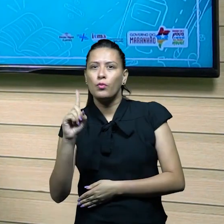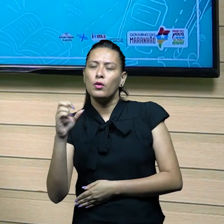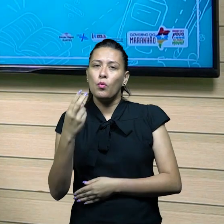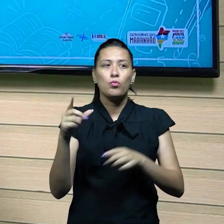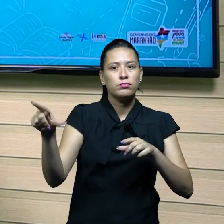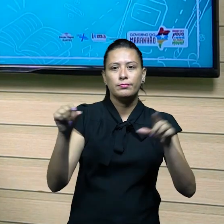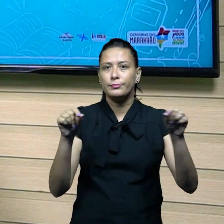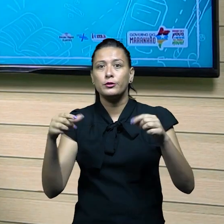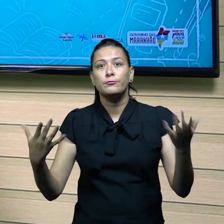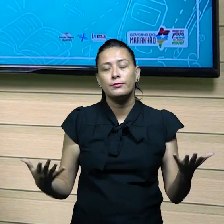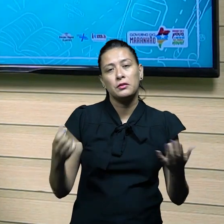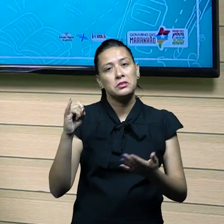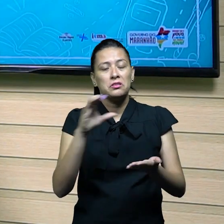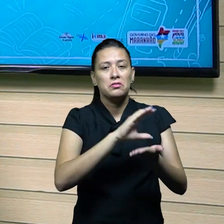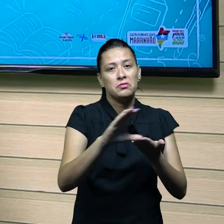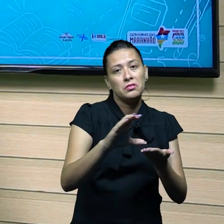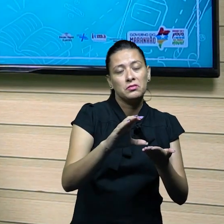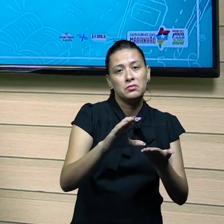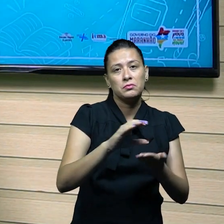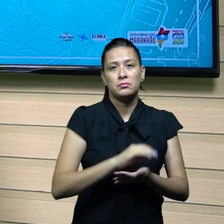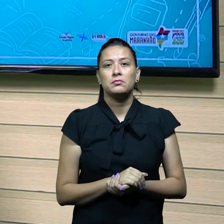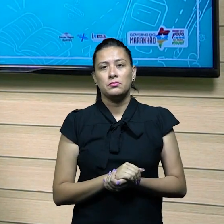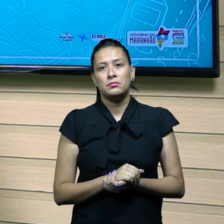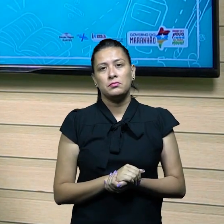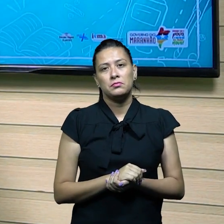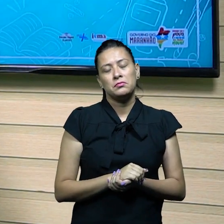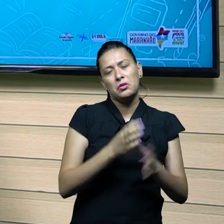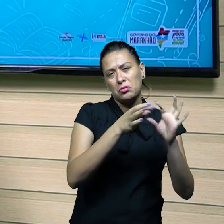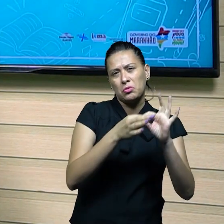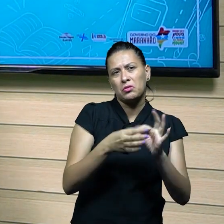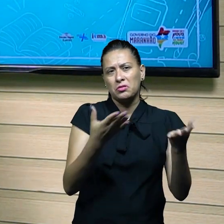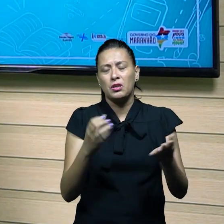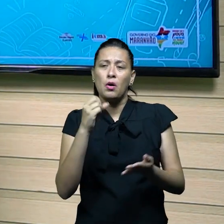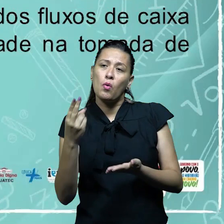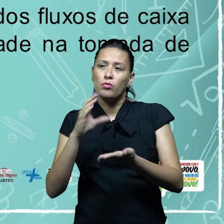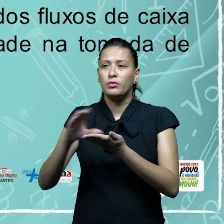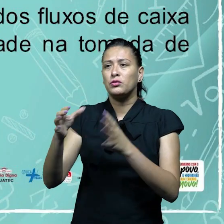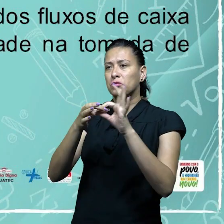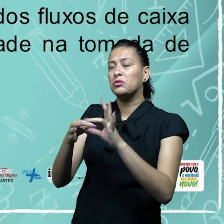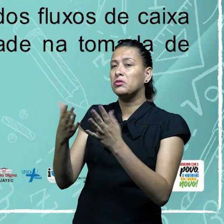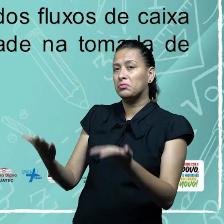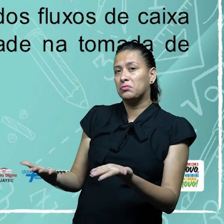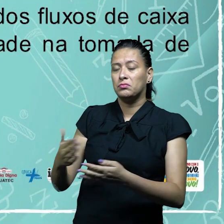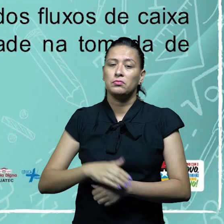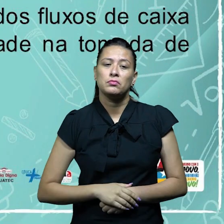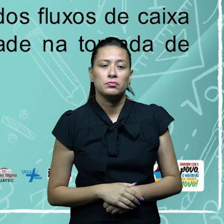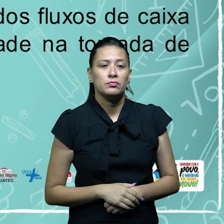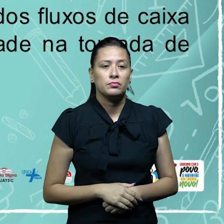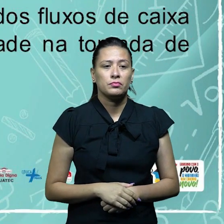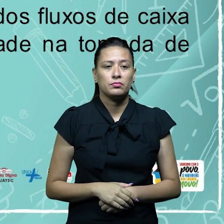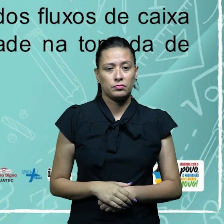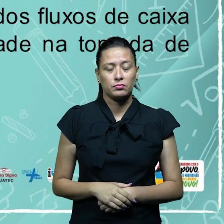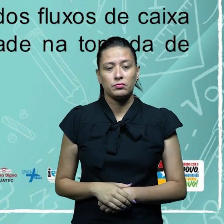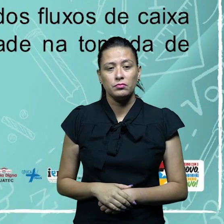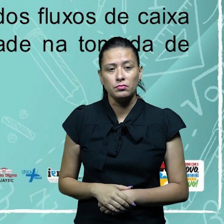investimentos, saber se eu invisto na situação X ou vou investir na situação Y. Vamos lá, o que vem ser análise